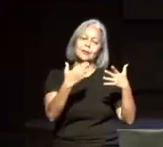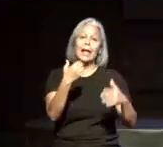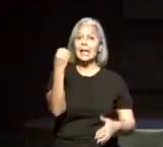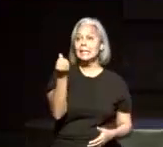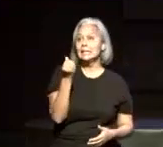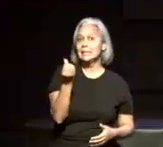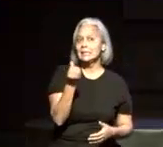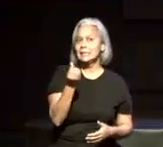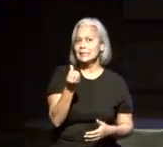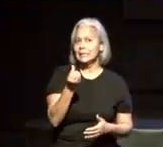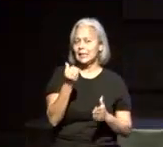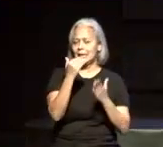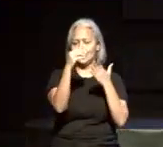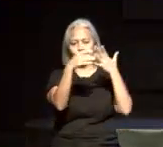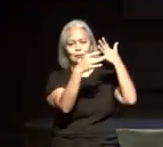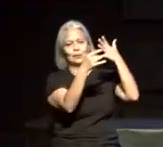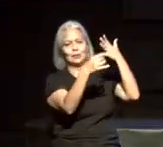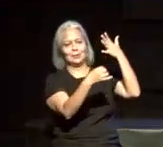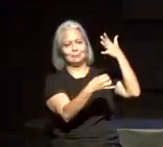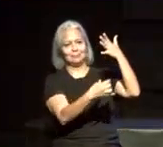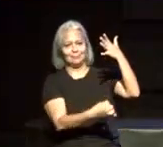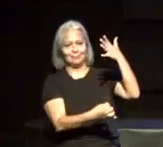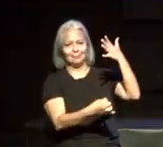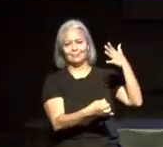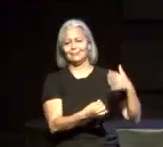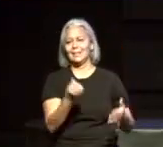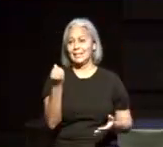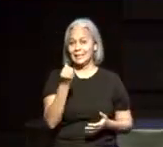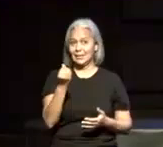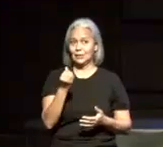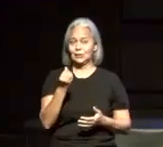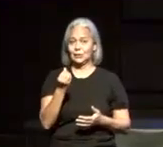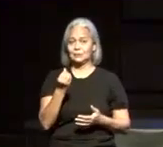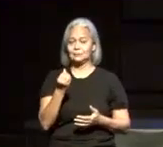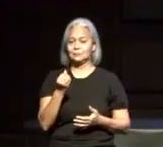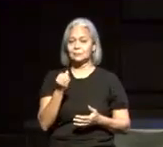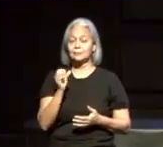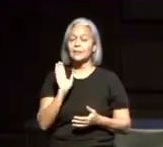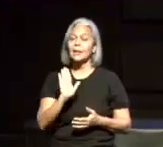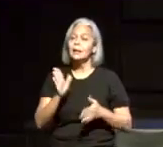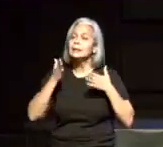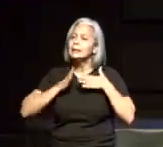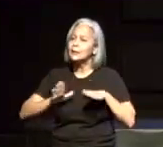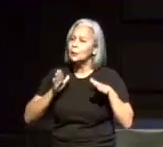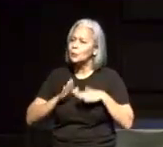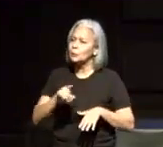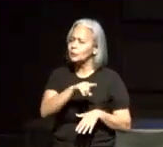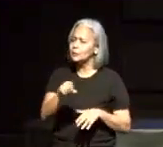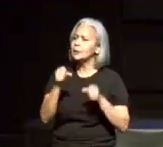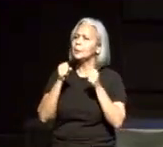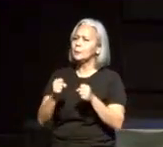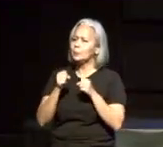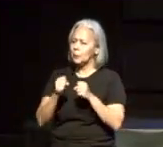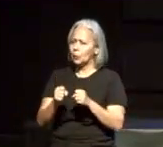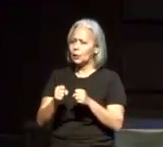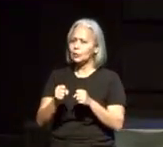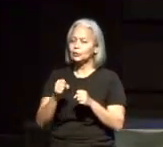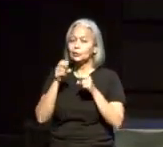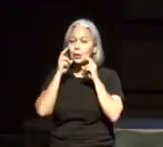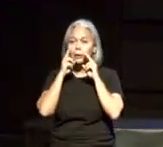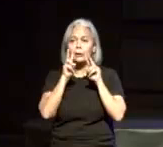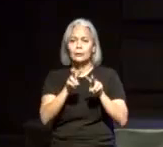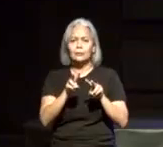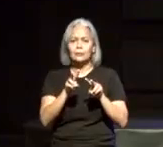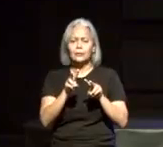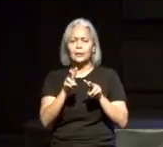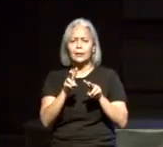Se você está chegando agora, você está pegando aí o filme no meio, mas fica tranquilo porque você pode acessar tudo que a gente conversou nas